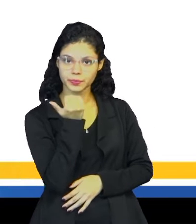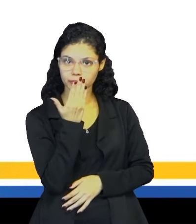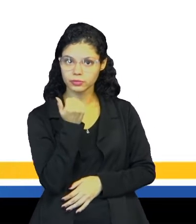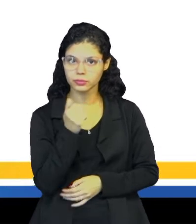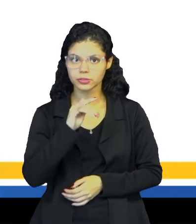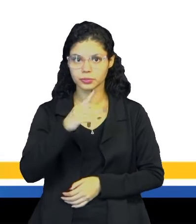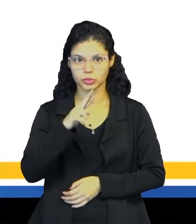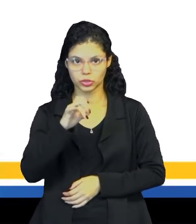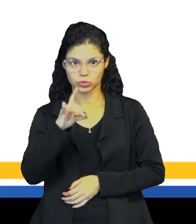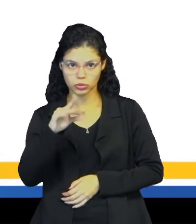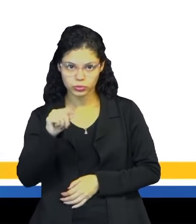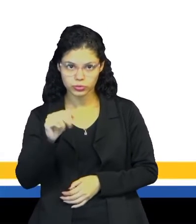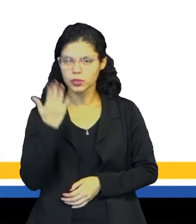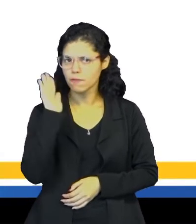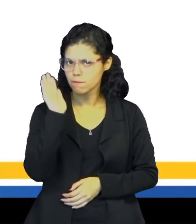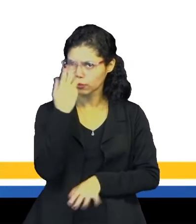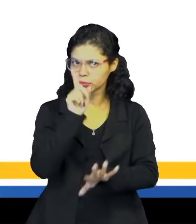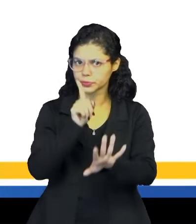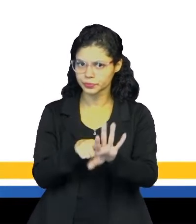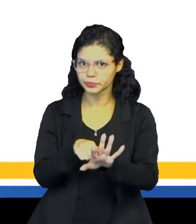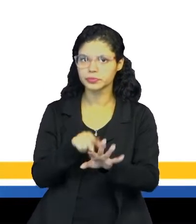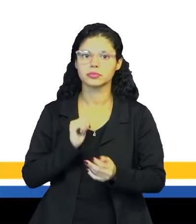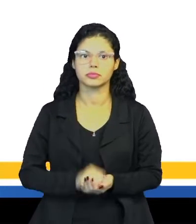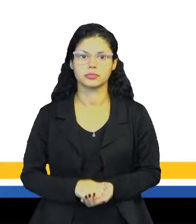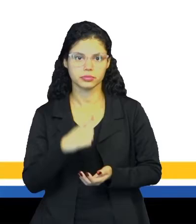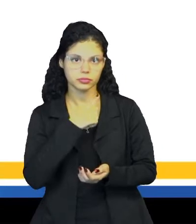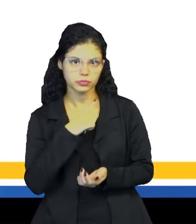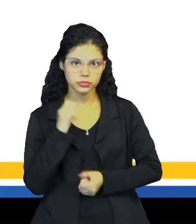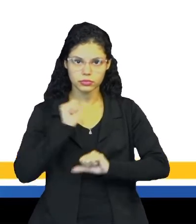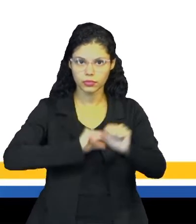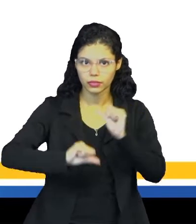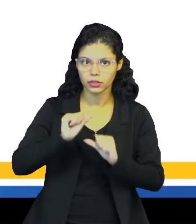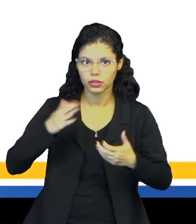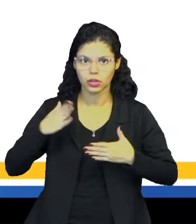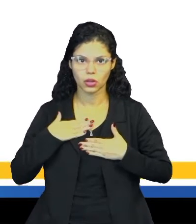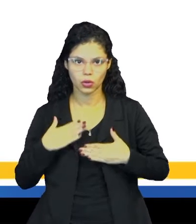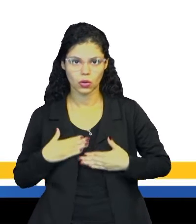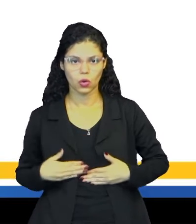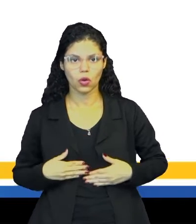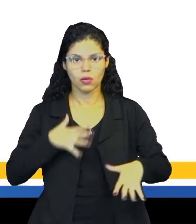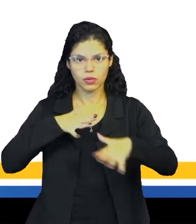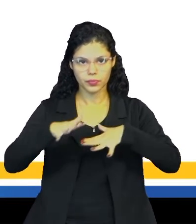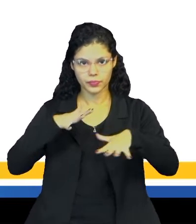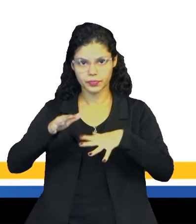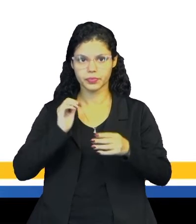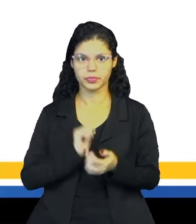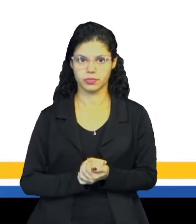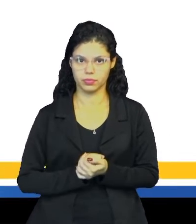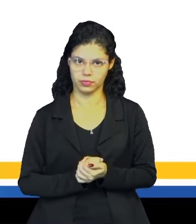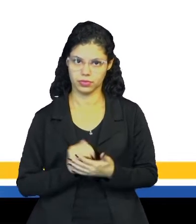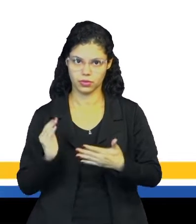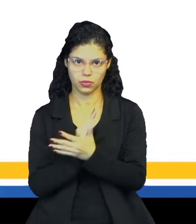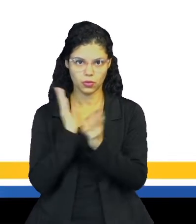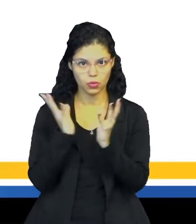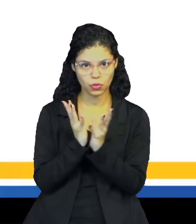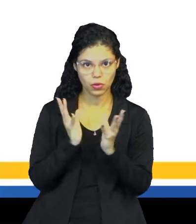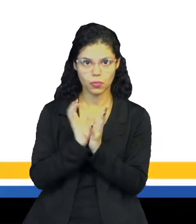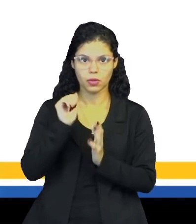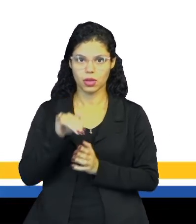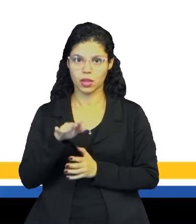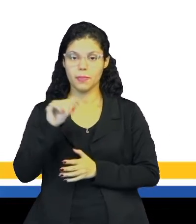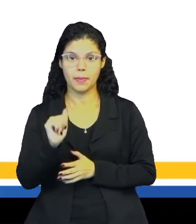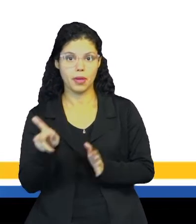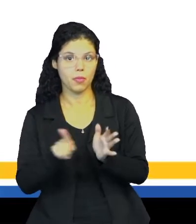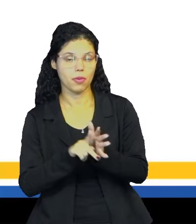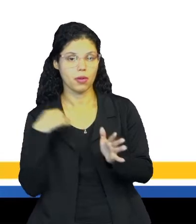por pseudópodes, ou seja, falsos pés, moldando a forma e o seu próprio corpo para se locomover. É o grupo onde é encontrada a ameba, que